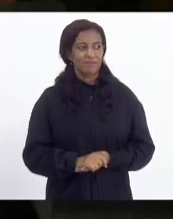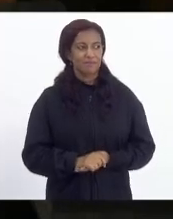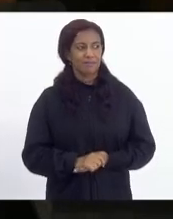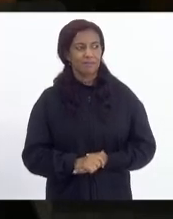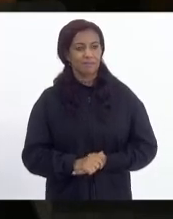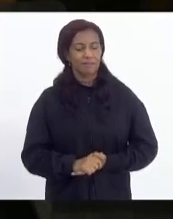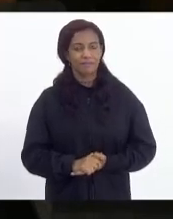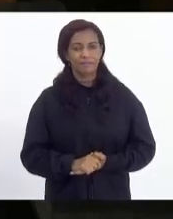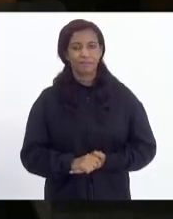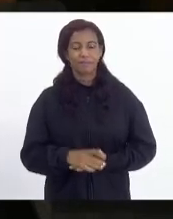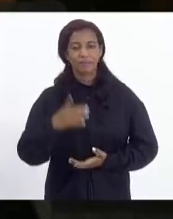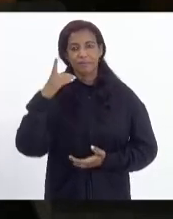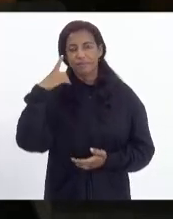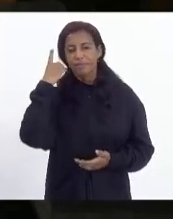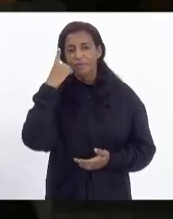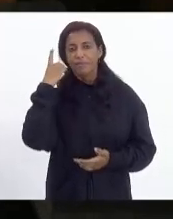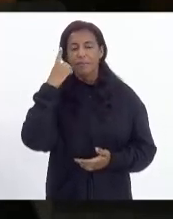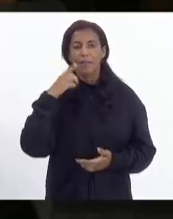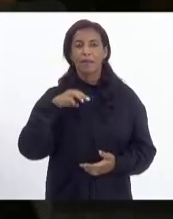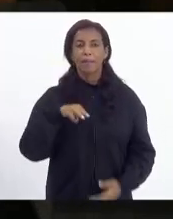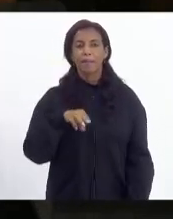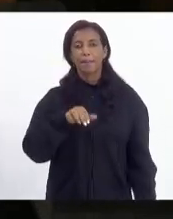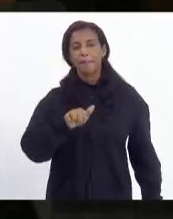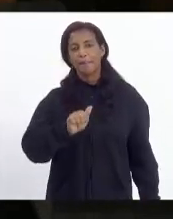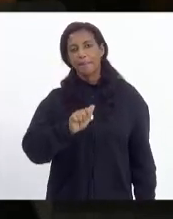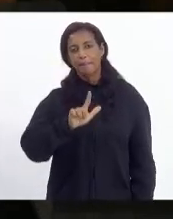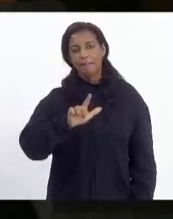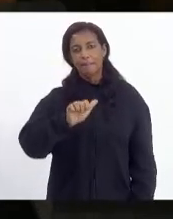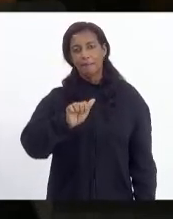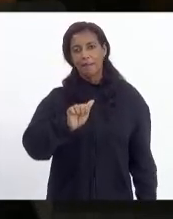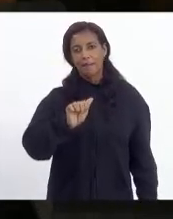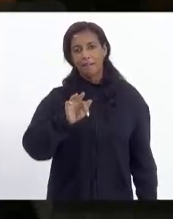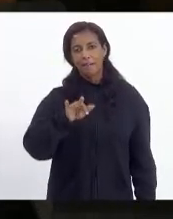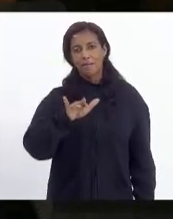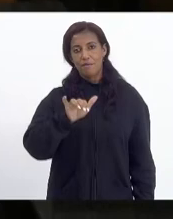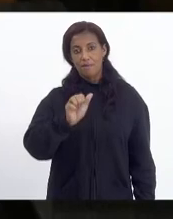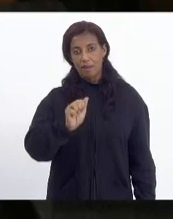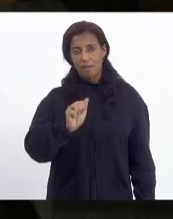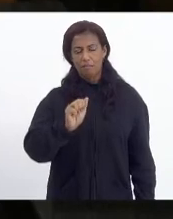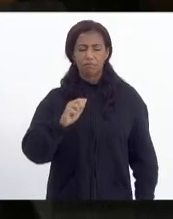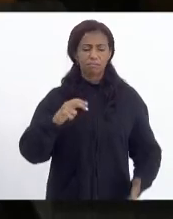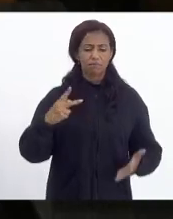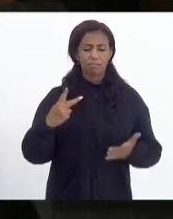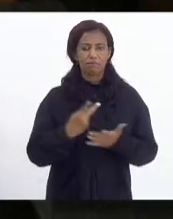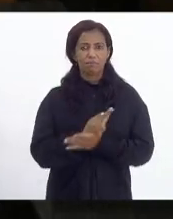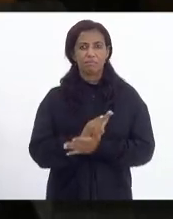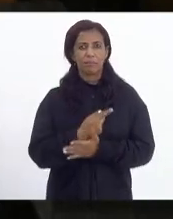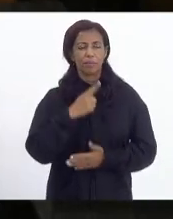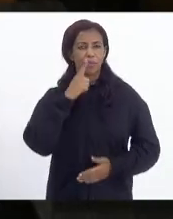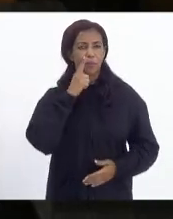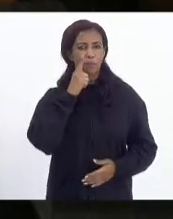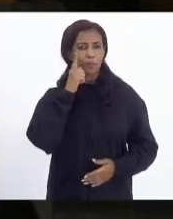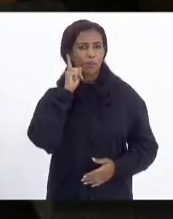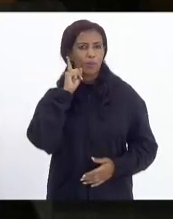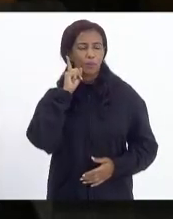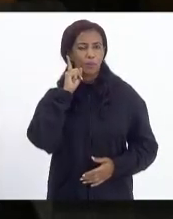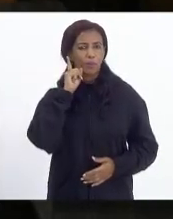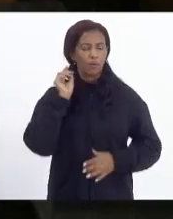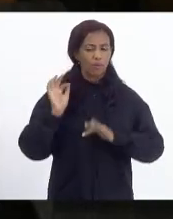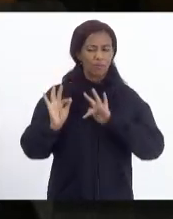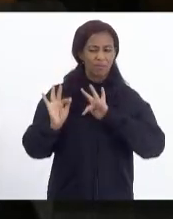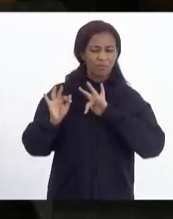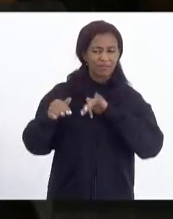o deputado Malafaia no dia de ontem e no expediente